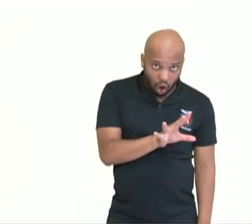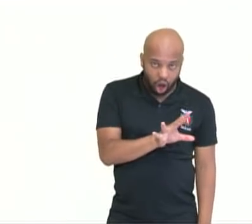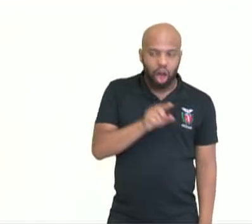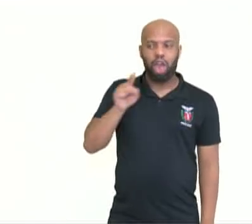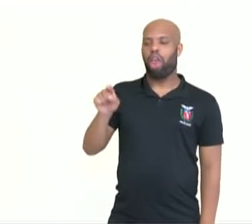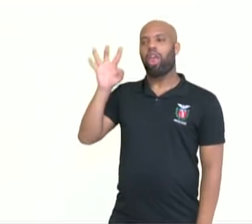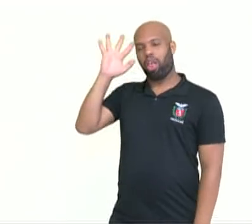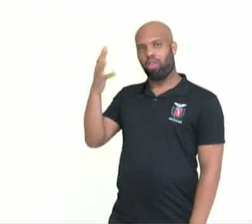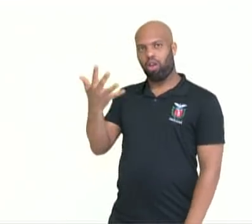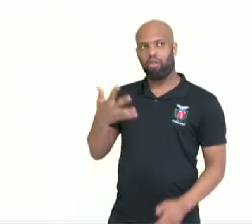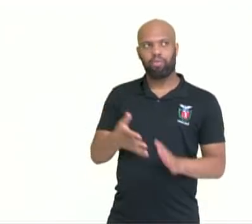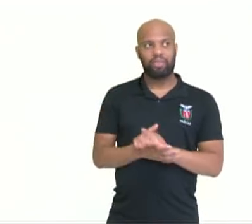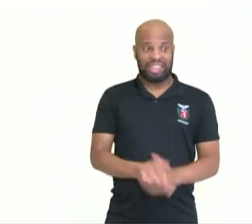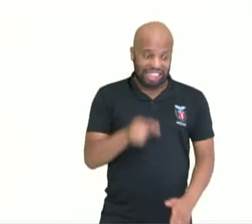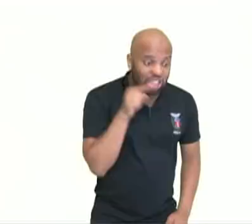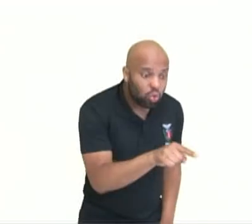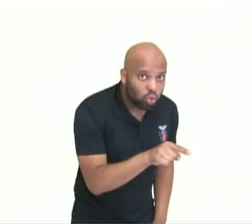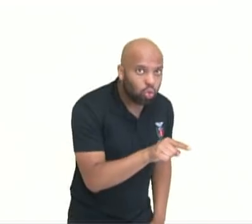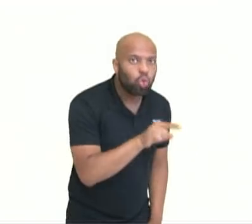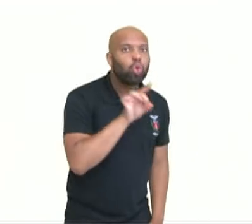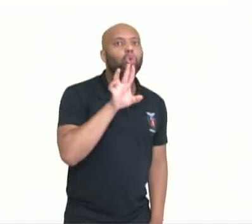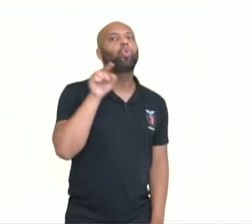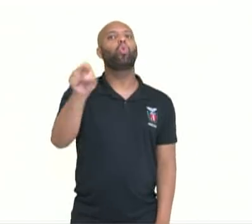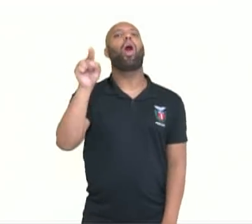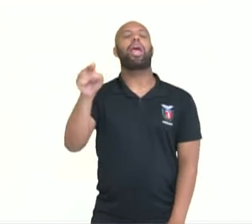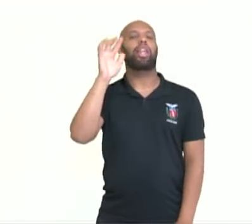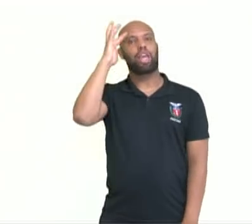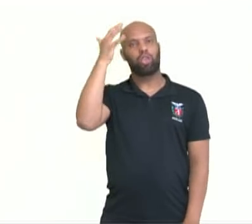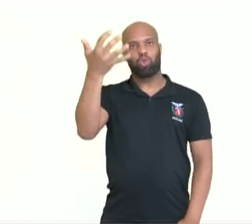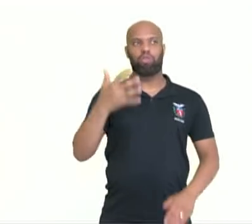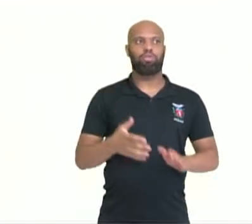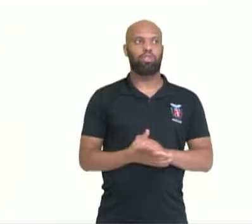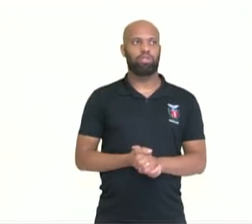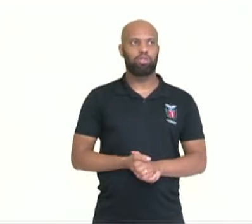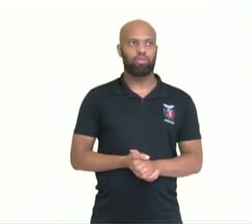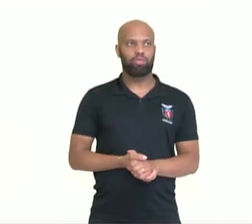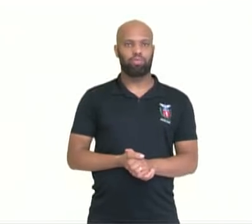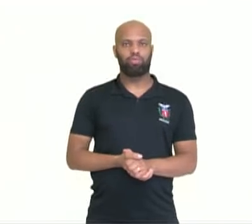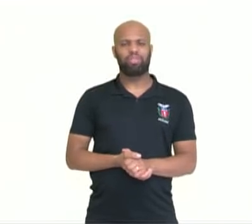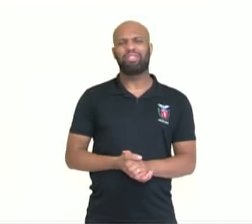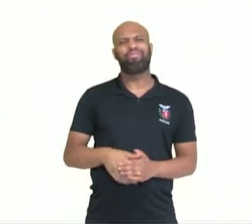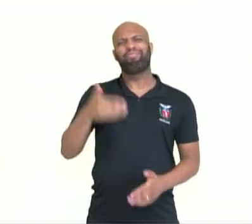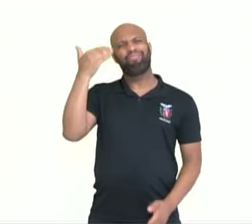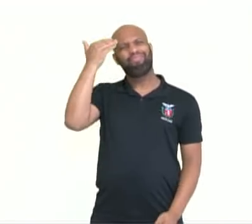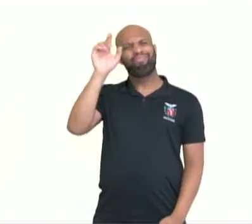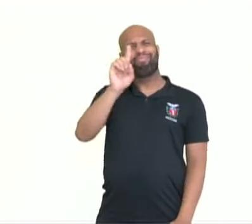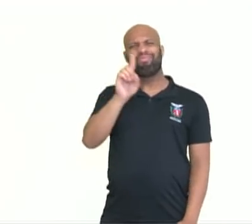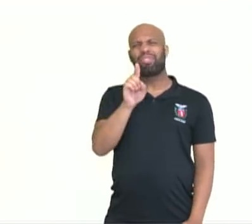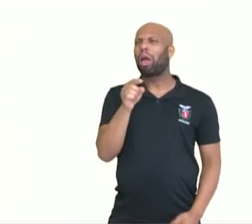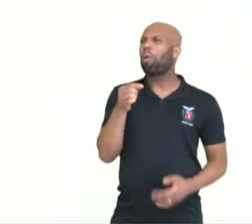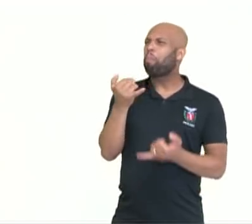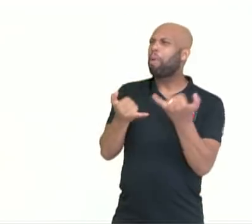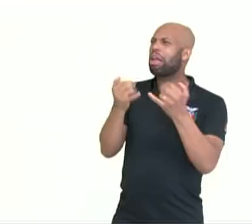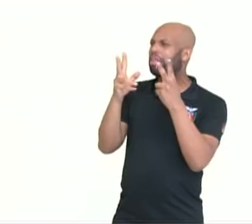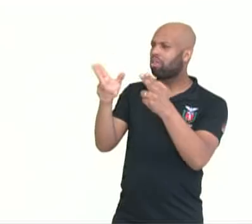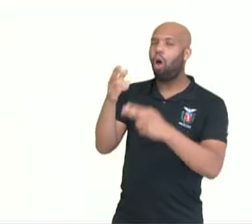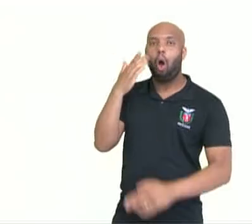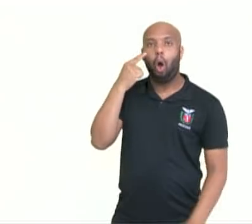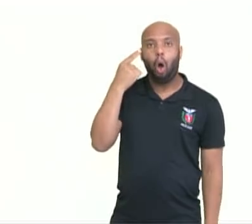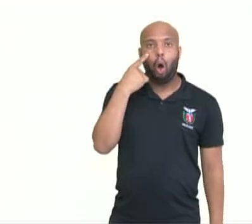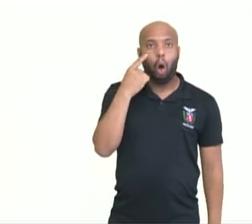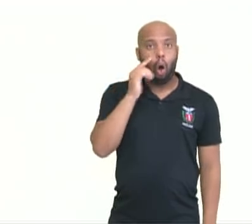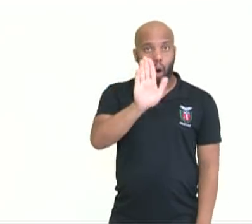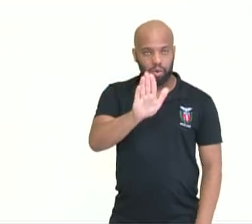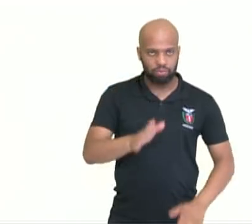Isso só ele resolve. Ah, professora, não entendi direito. Para mim é a mesma coisa. Vamos então dar uma